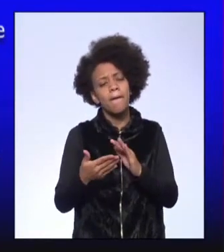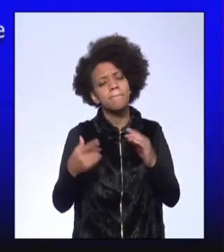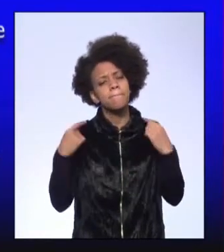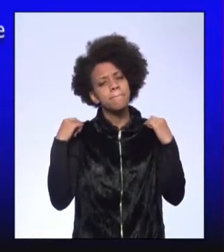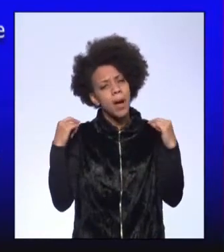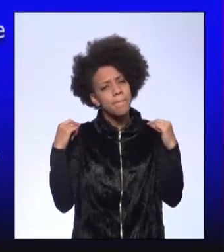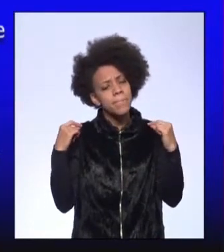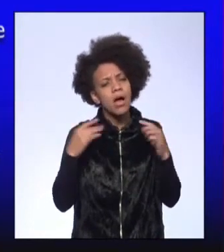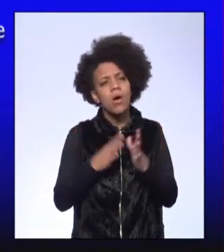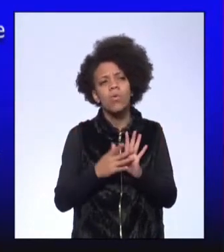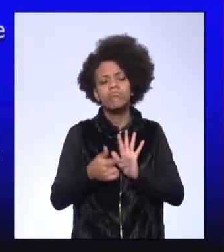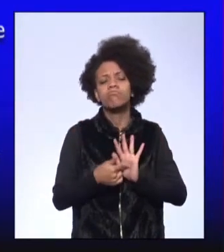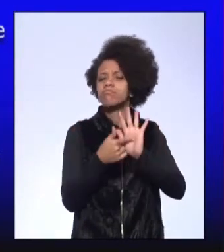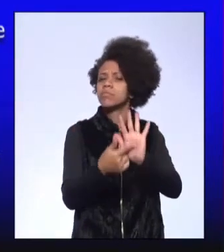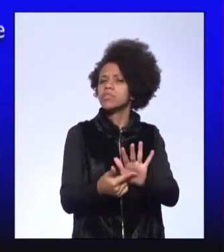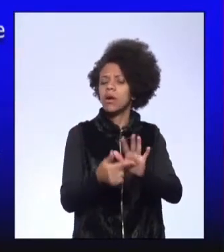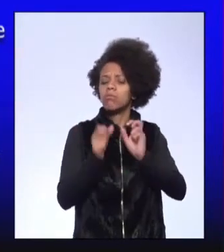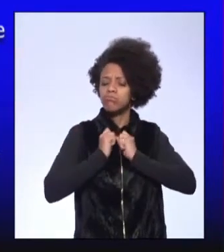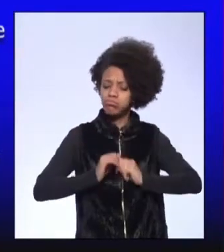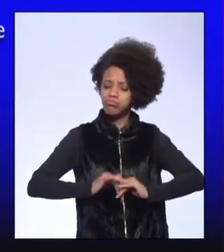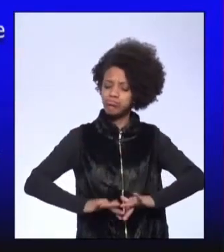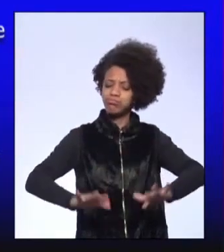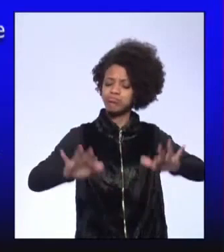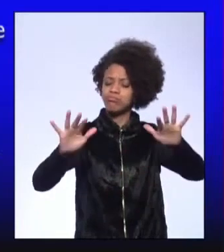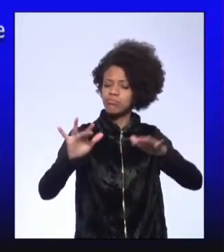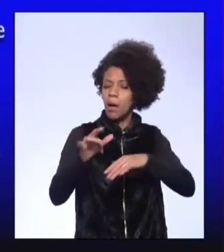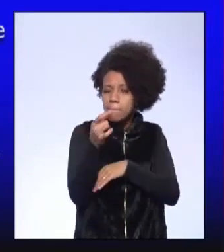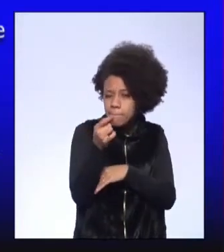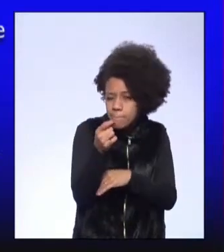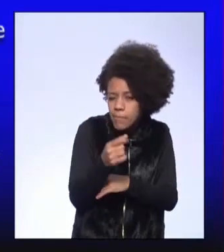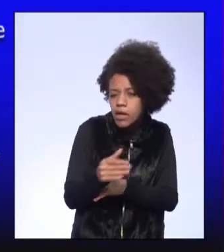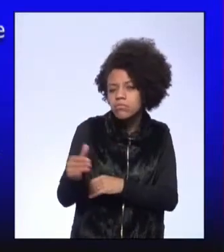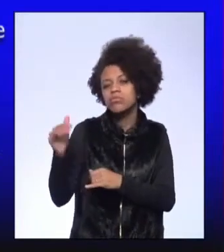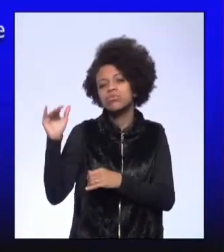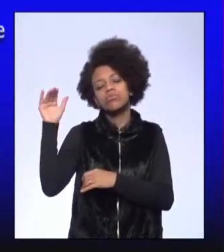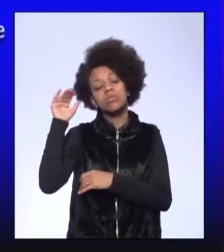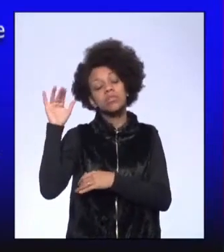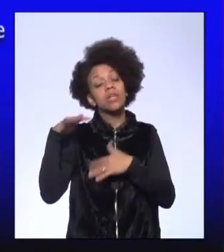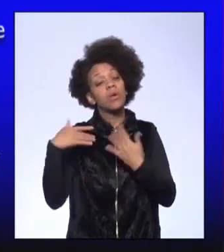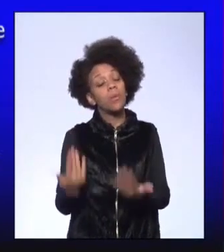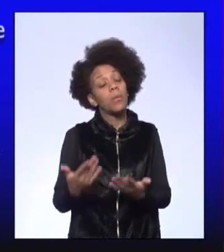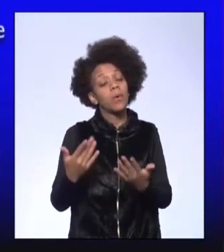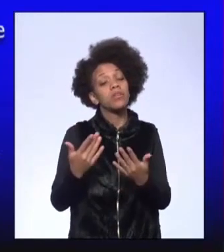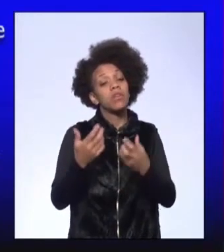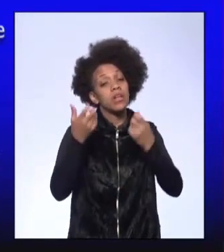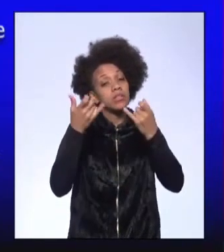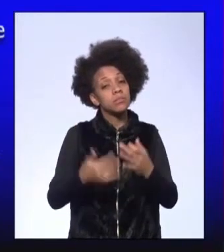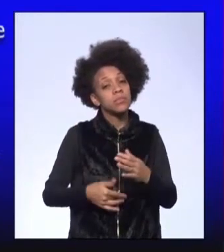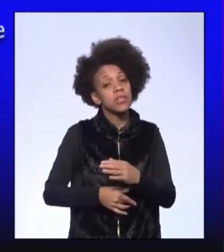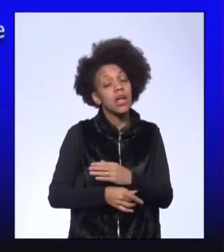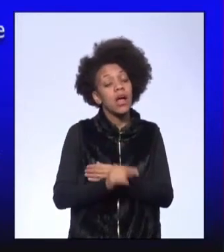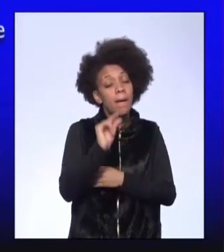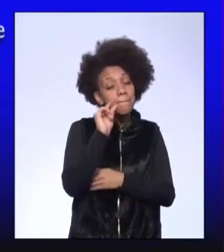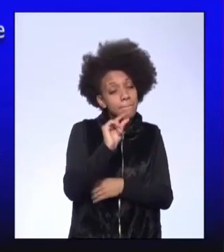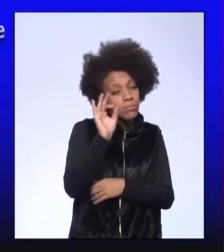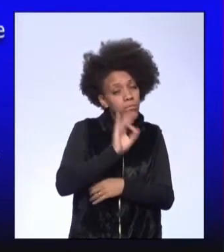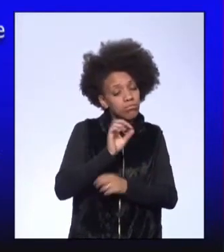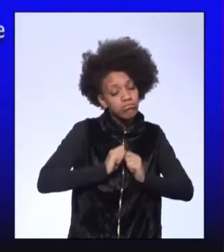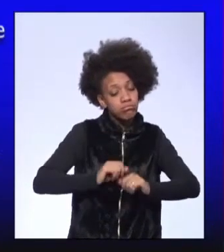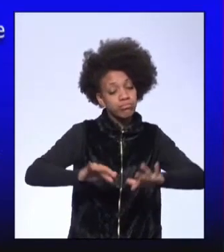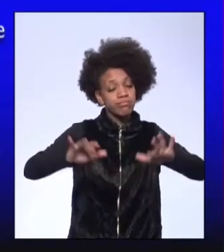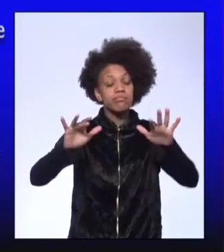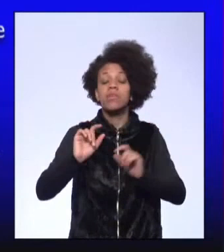na transmissão mais próximo dos adultos. E quando eu me refiro a essa menor importância da